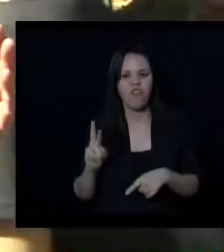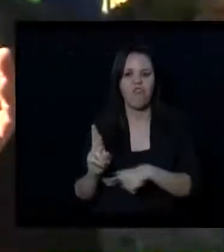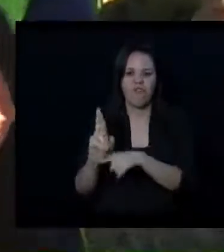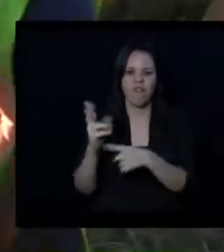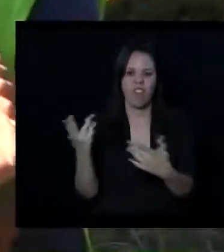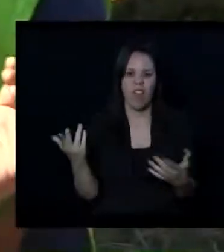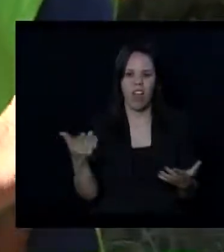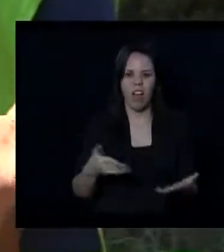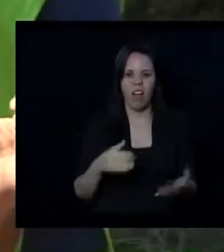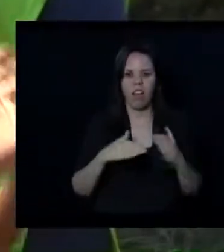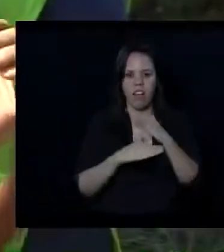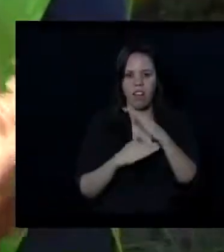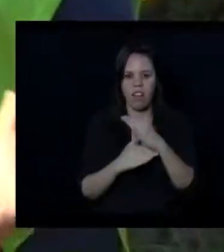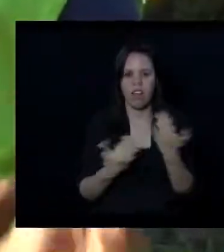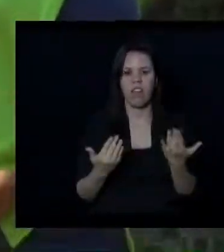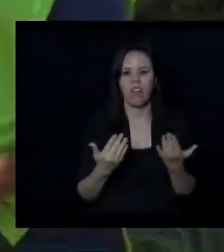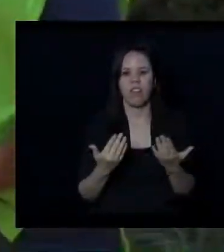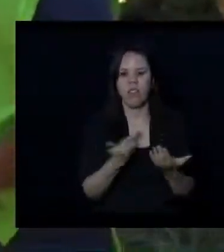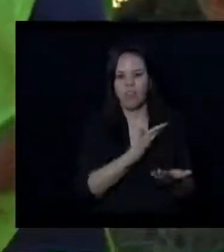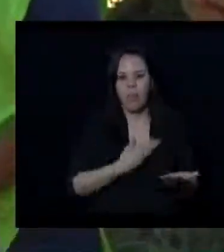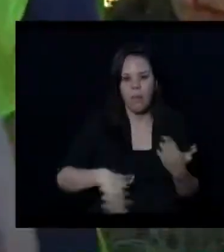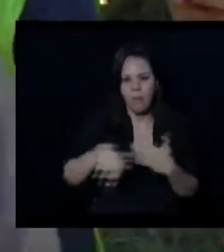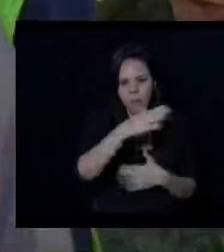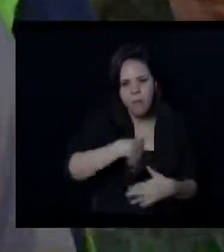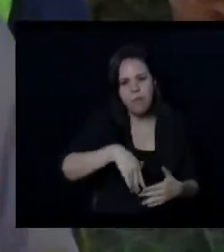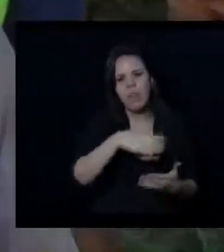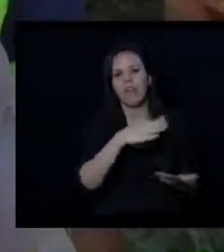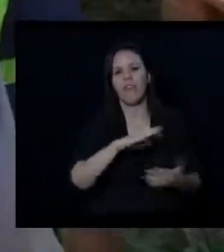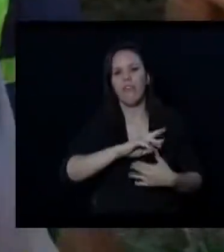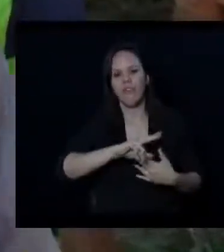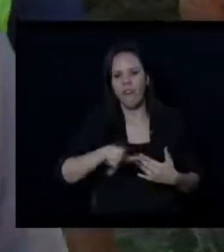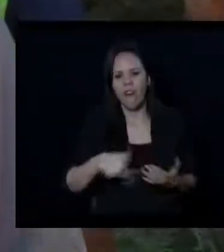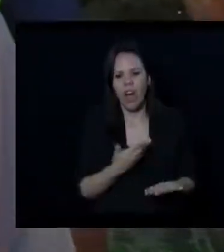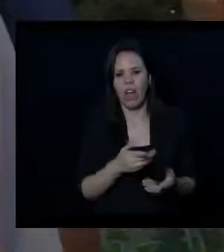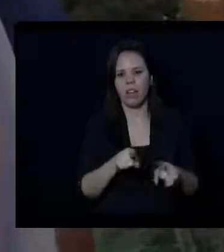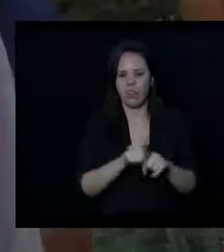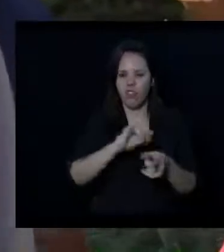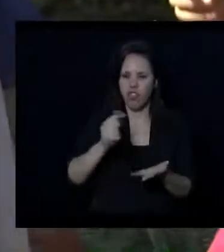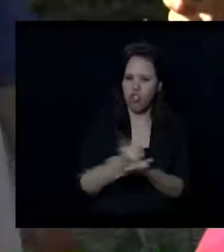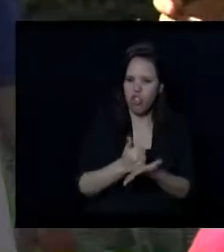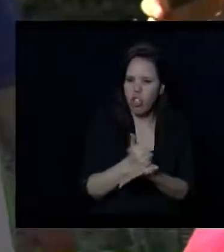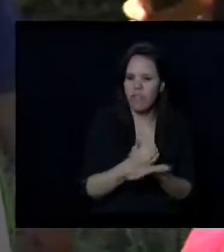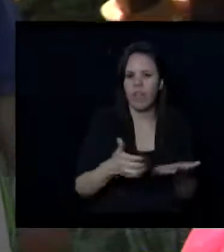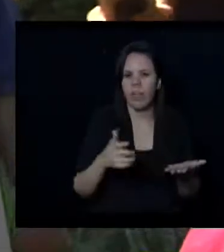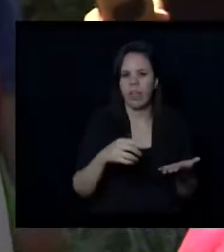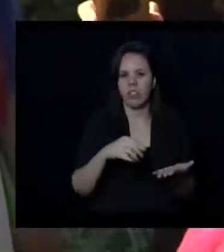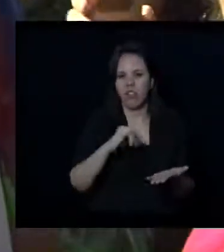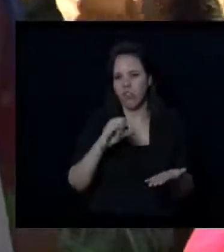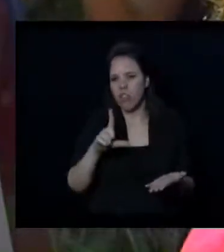os companheiros vereadores que estão aqui, Juscelino da Barbarense, Jorge da Farmácia, para comemorar